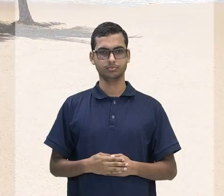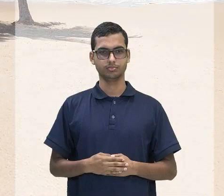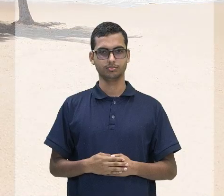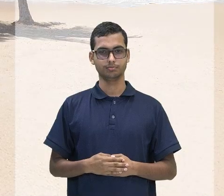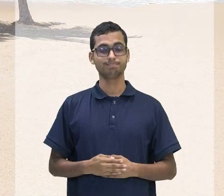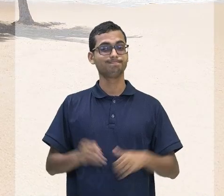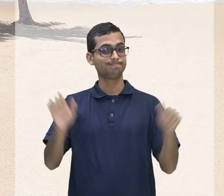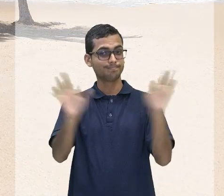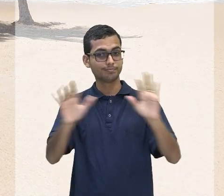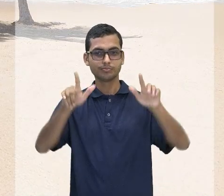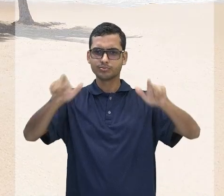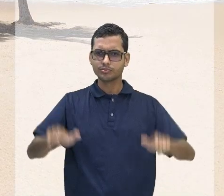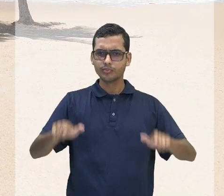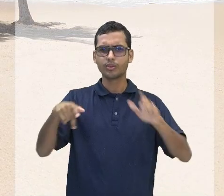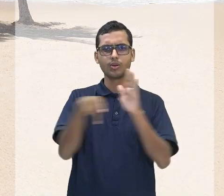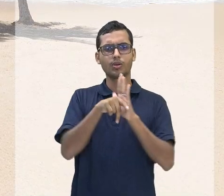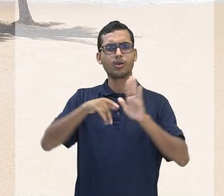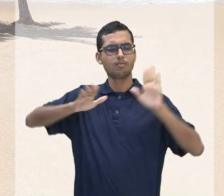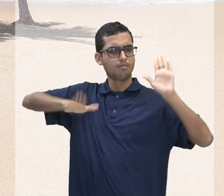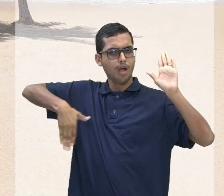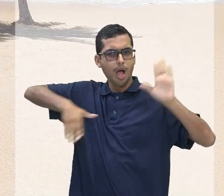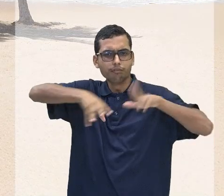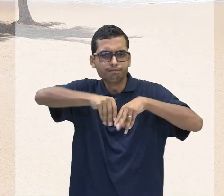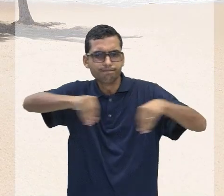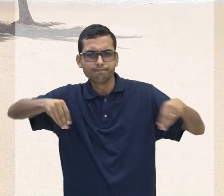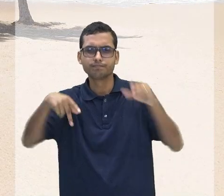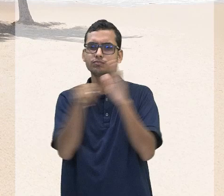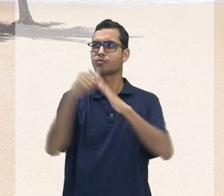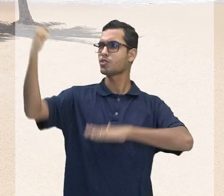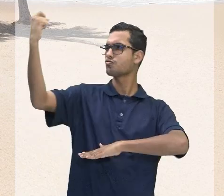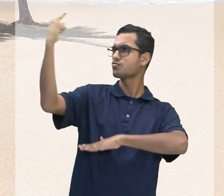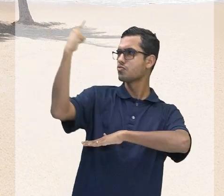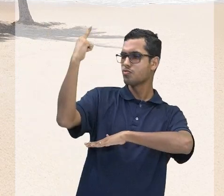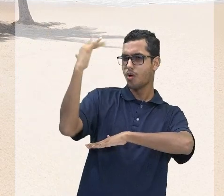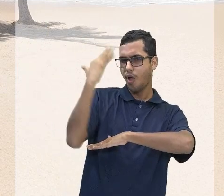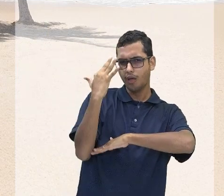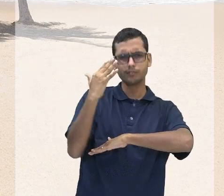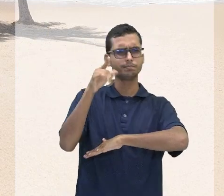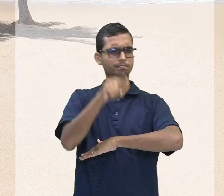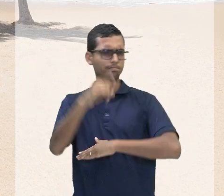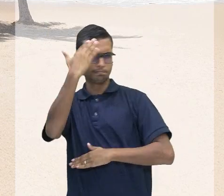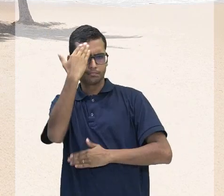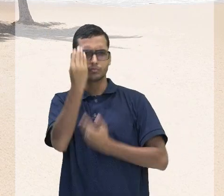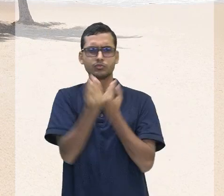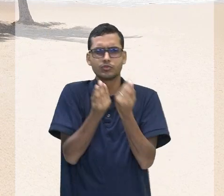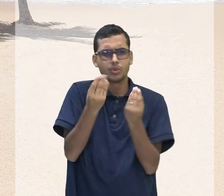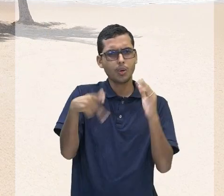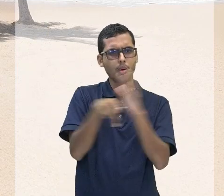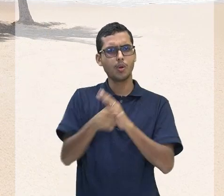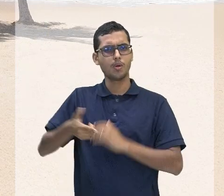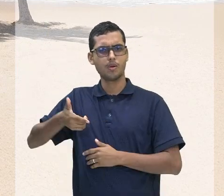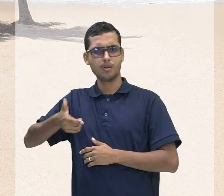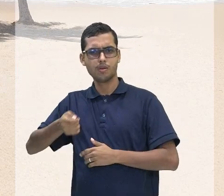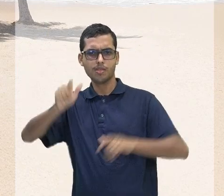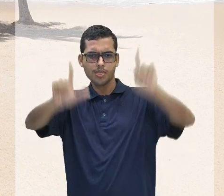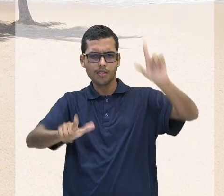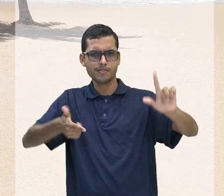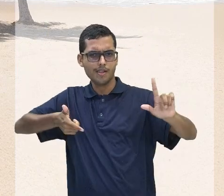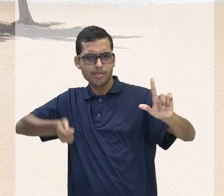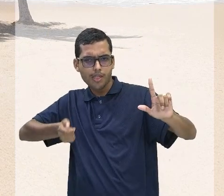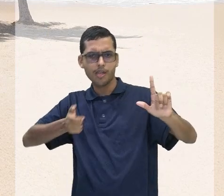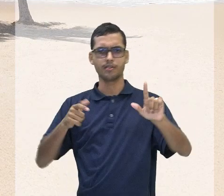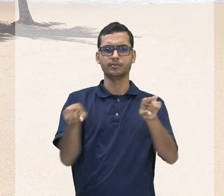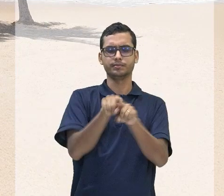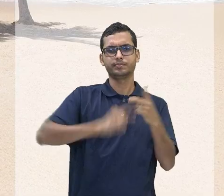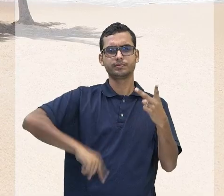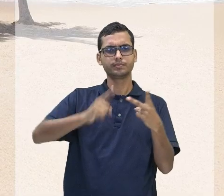Olá, estamos aqui nessa praia ensolarada e eu tenho uma pergunta para vocês. Vocês sabem me dizer o que o controle remoto, o celular, o micro-ondas